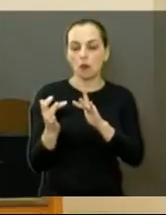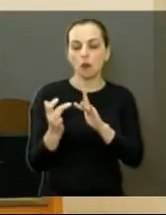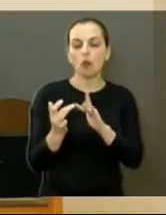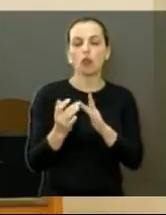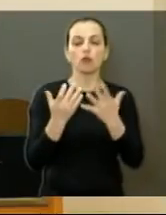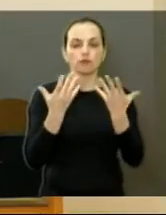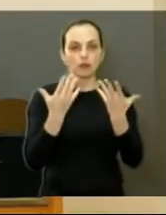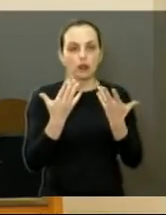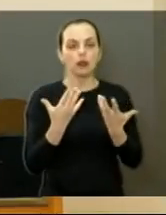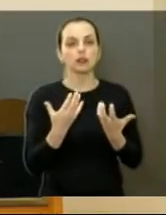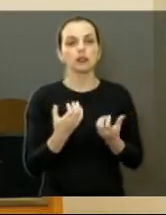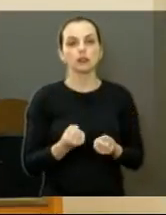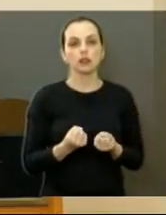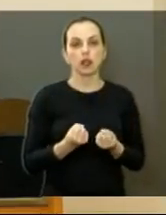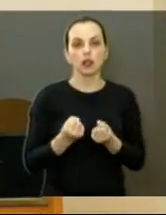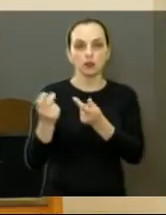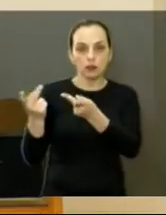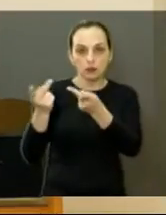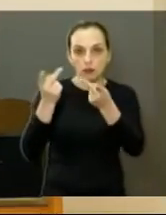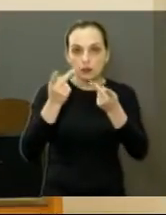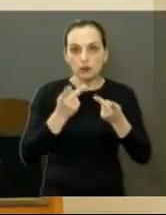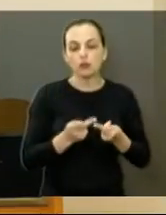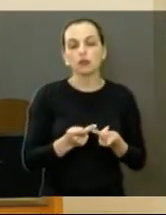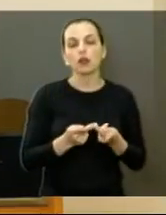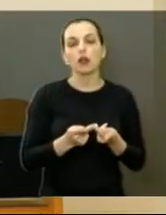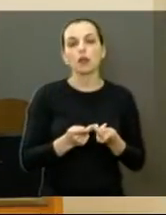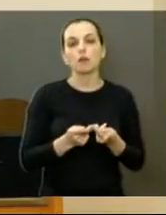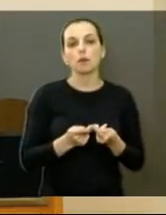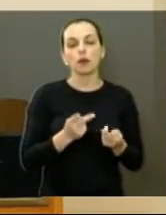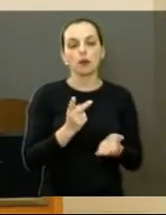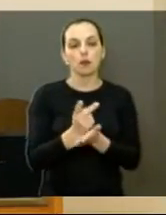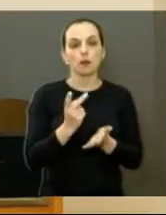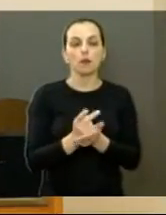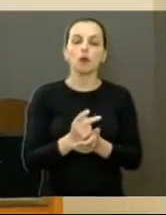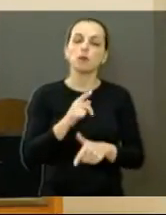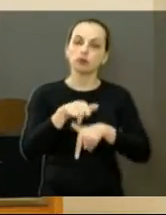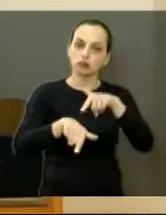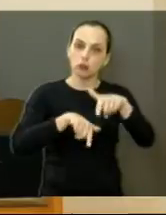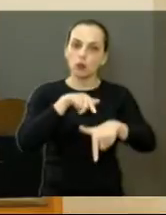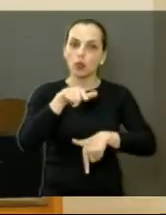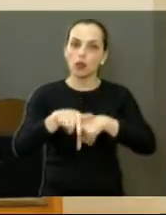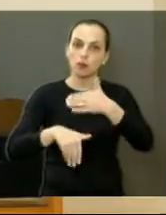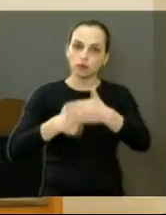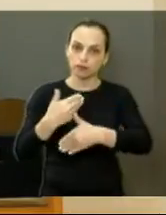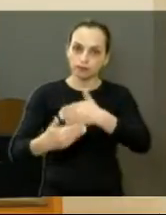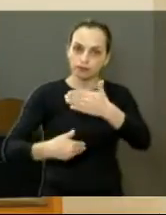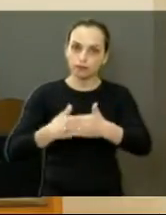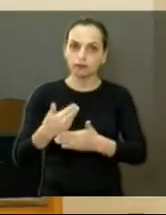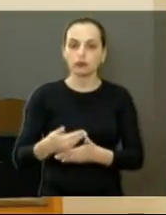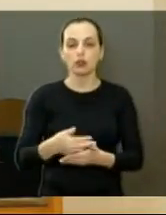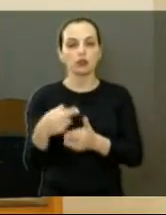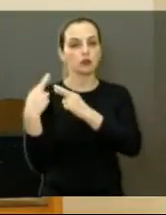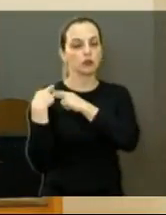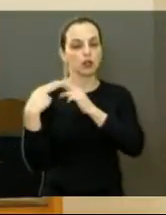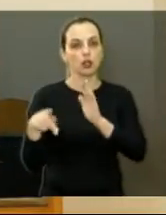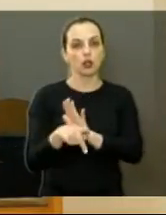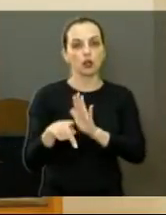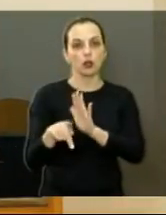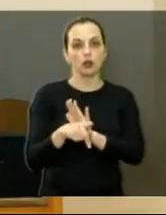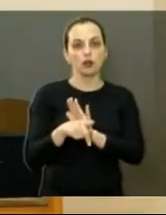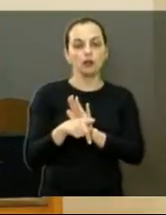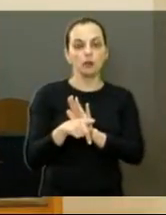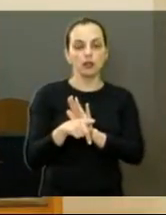maestria, tem nos atendido e desenvolvido um bom trabalho à frente da iluminação pública. Assim